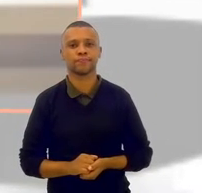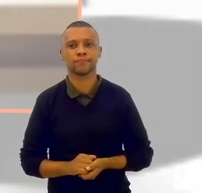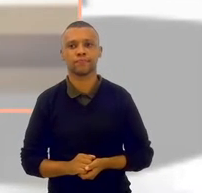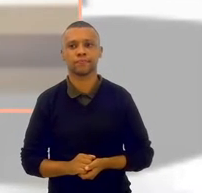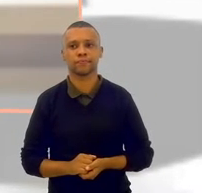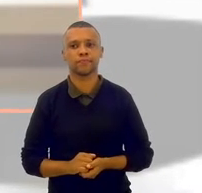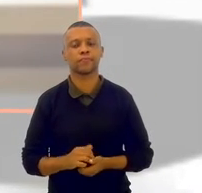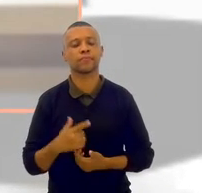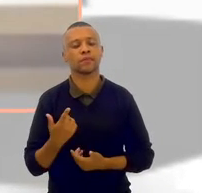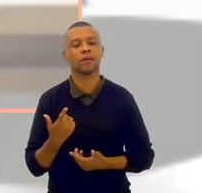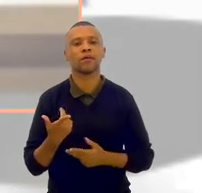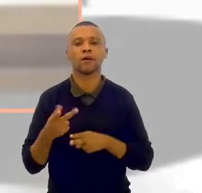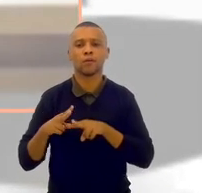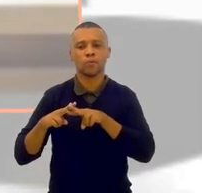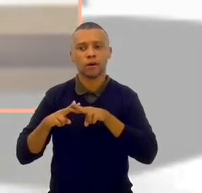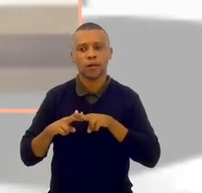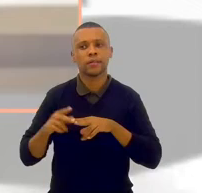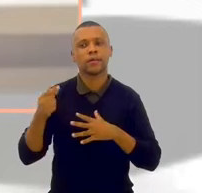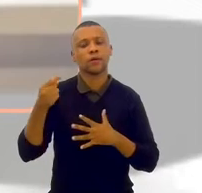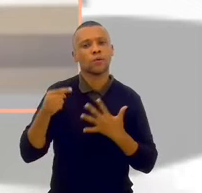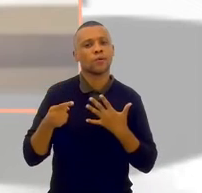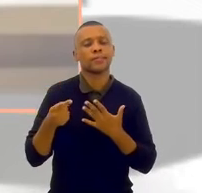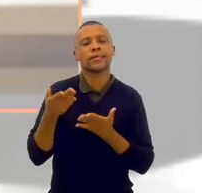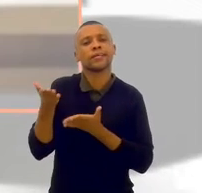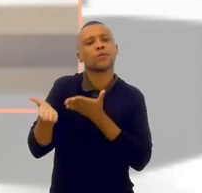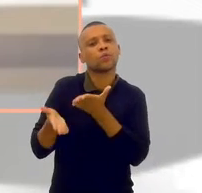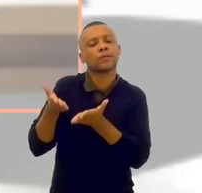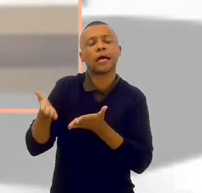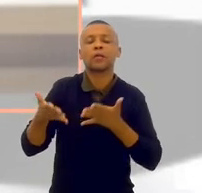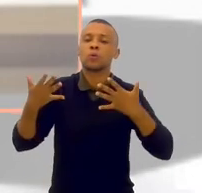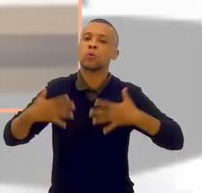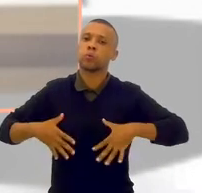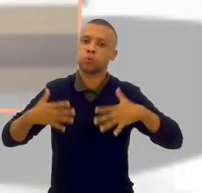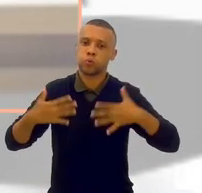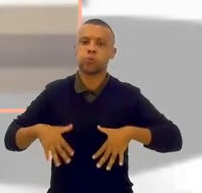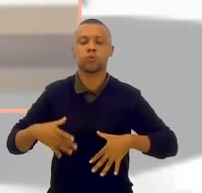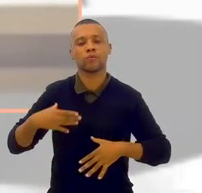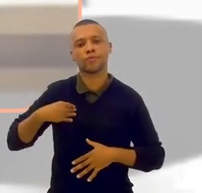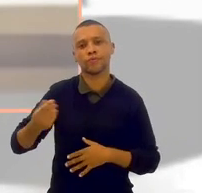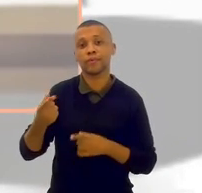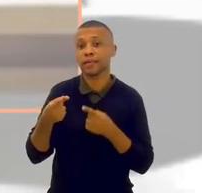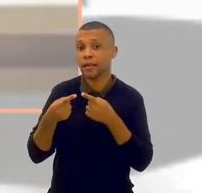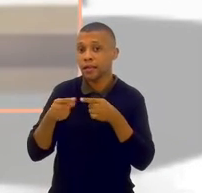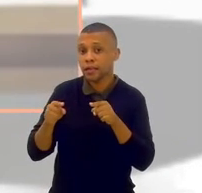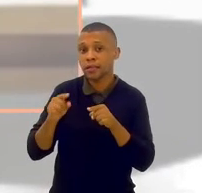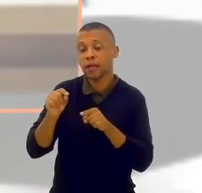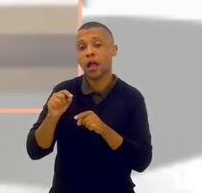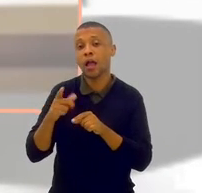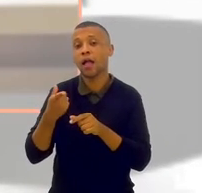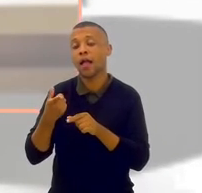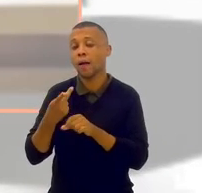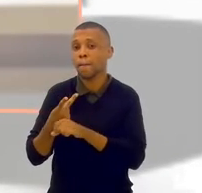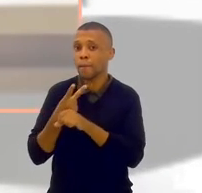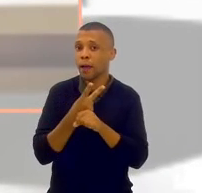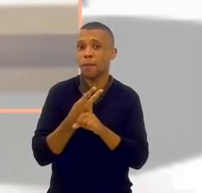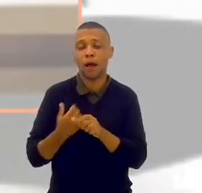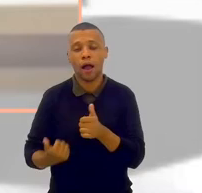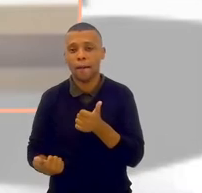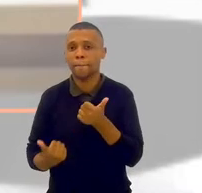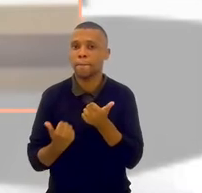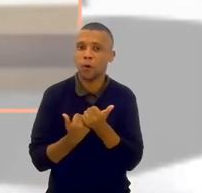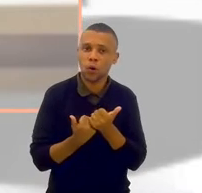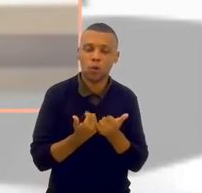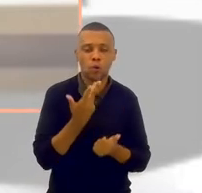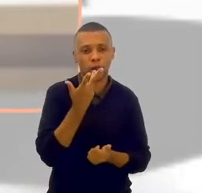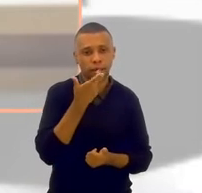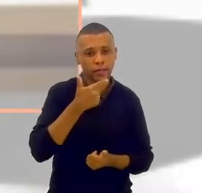luta. você, em nome disso tudo, desse cuidado enorme com os filhos, você lança o prêmio Apoio à Criança